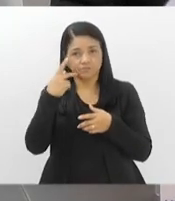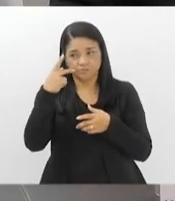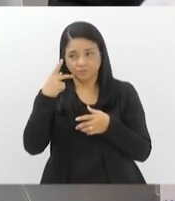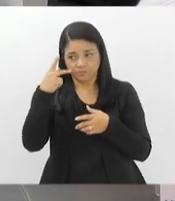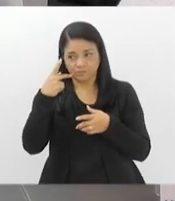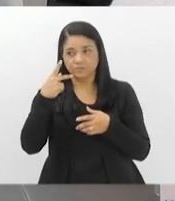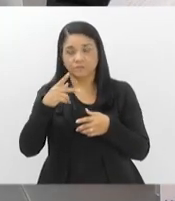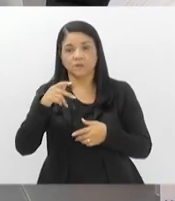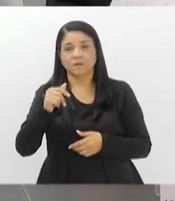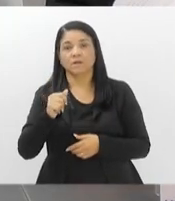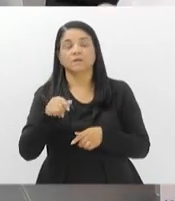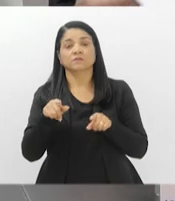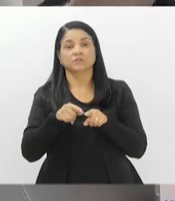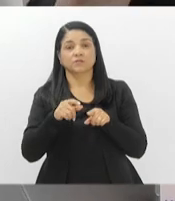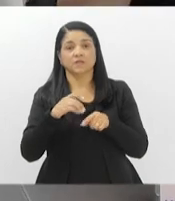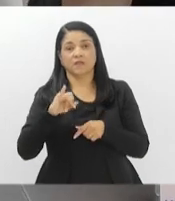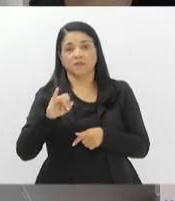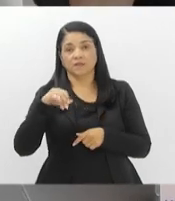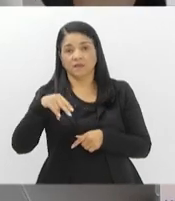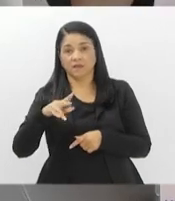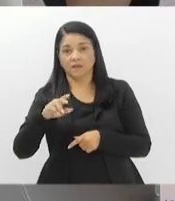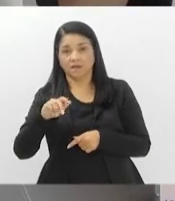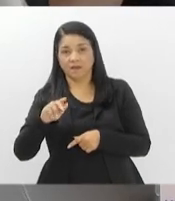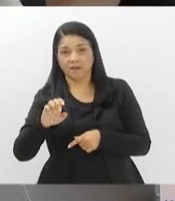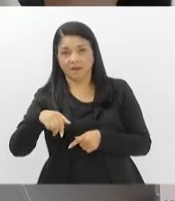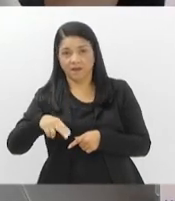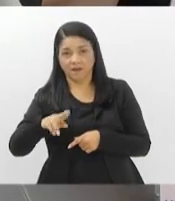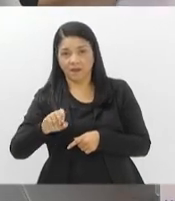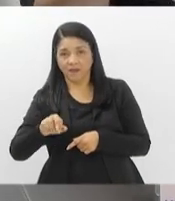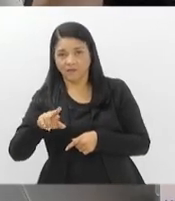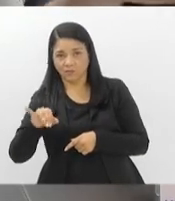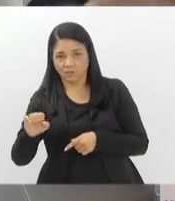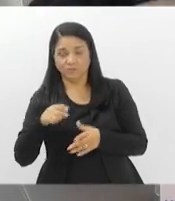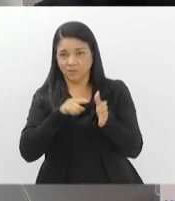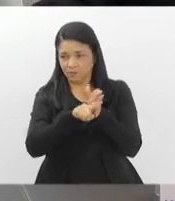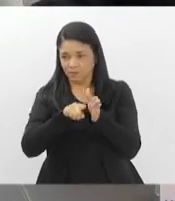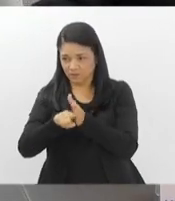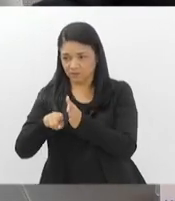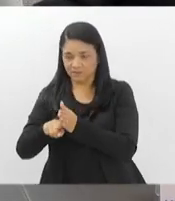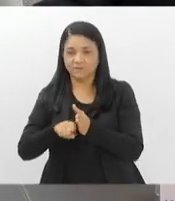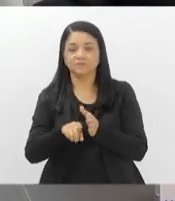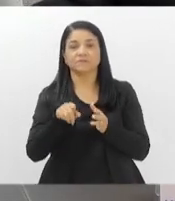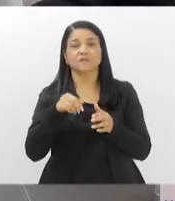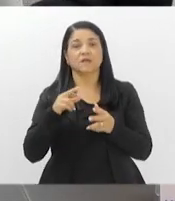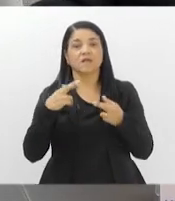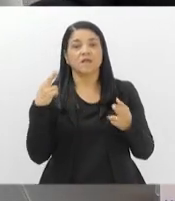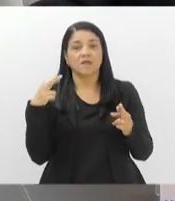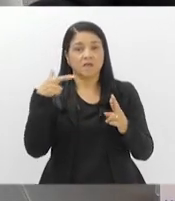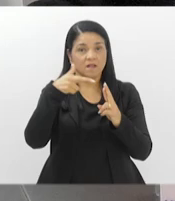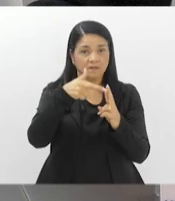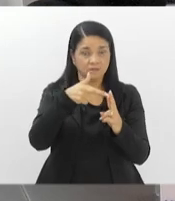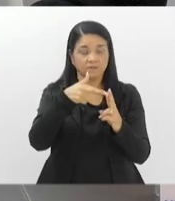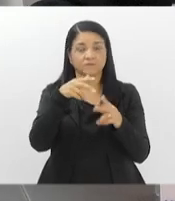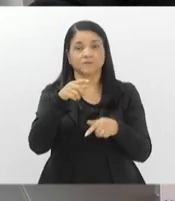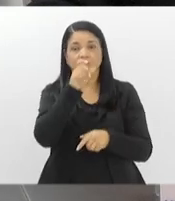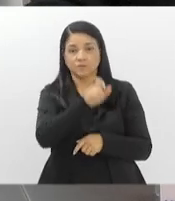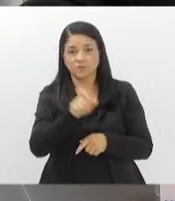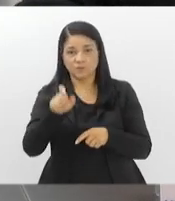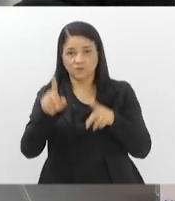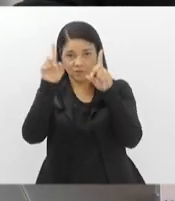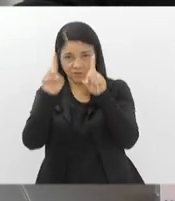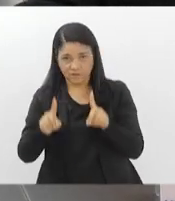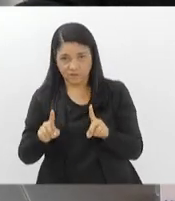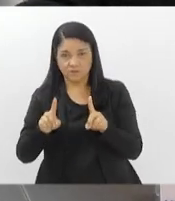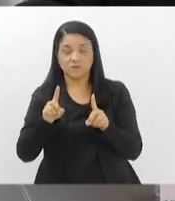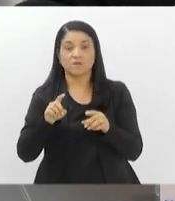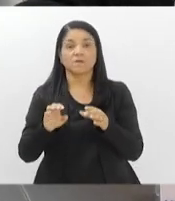descumprimento dos contratos Essa é pequena introdução sobre o tema dos planos de saúde relativos às pessoas com deficiência no âmbito do Estado do Rio de Janeiro a